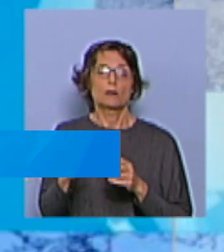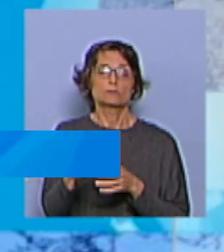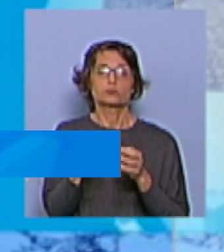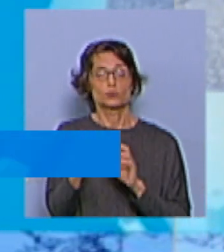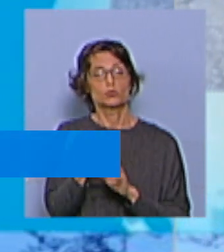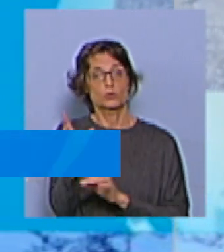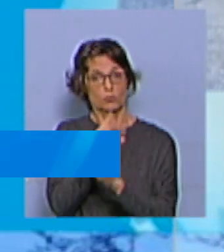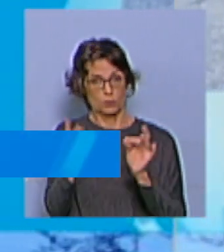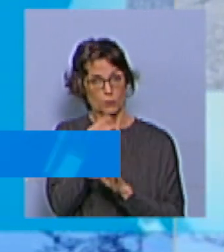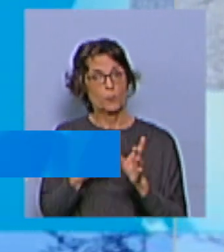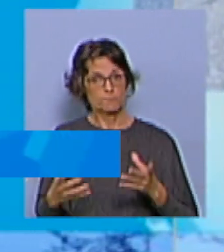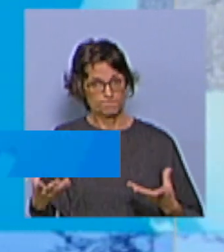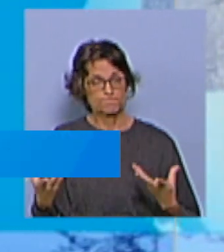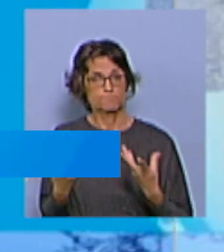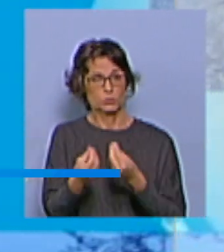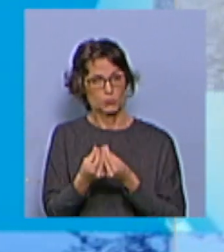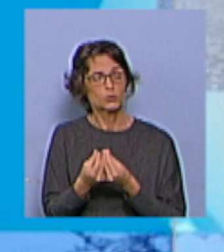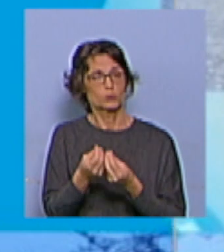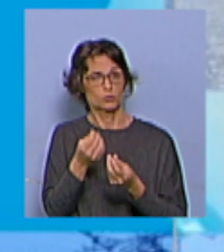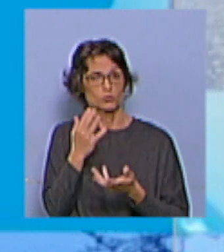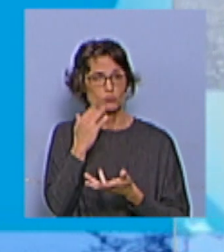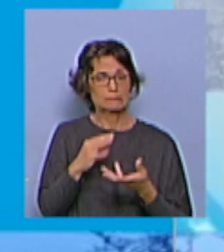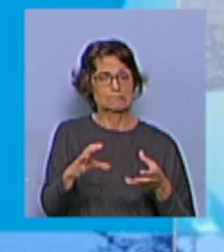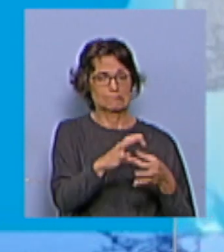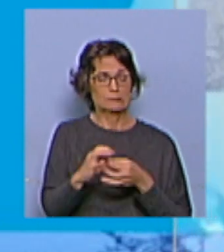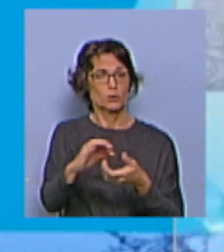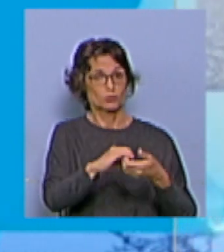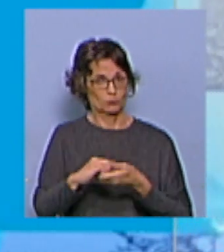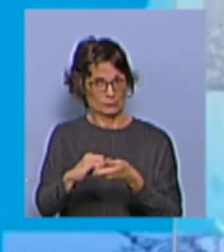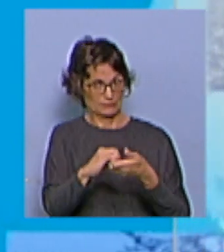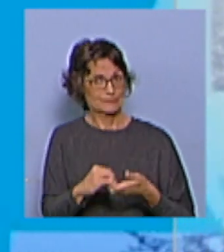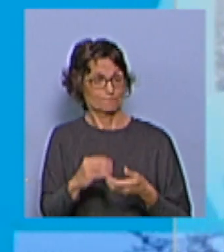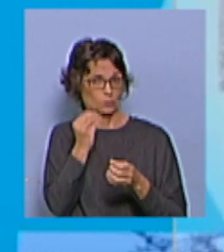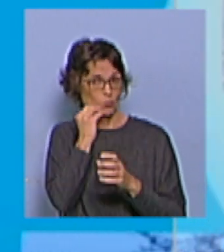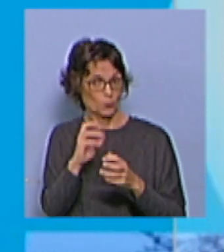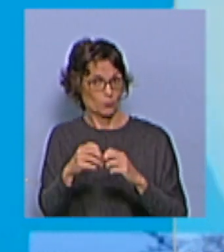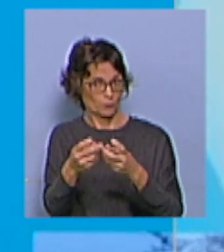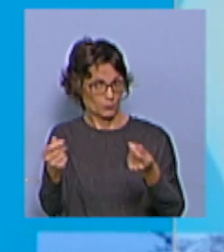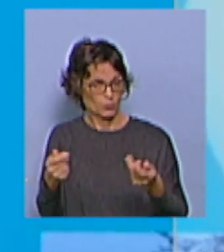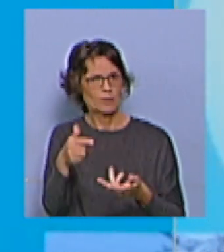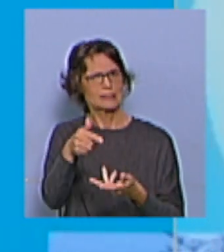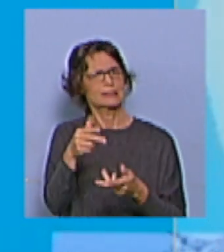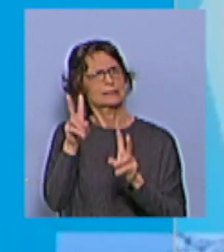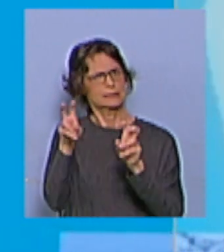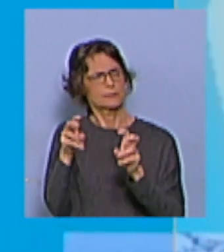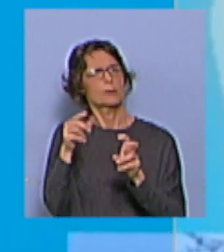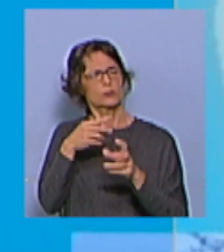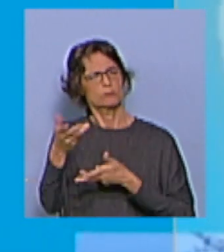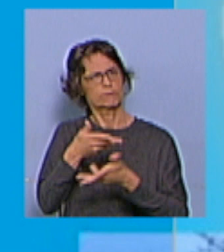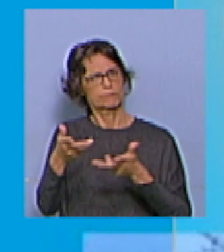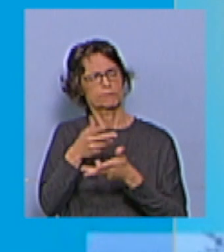e a solidariedade que lhes possam fazer frente. Um tema que vai merecer a análise de Graça Franco, diretora de Informação da